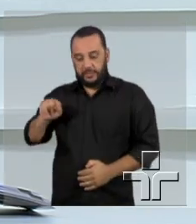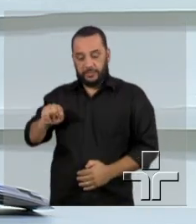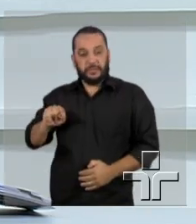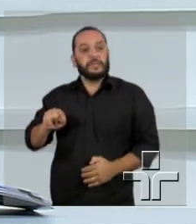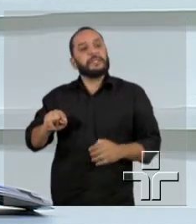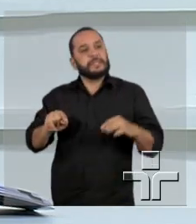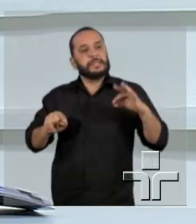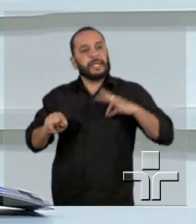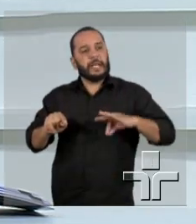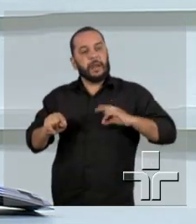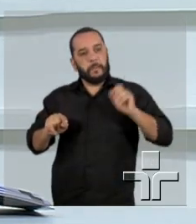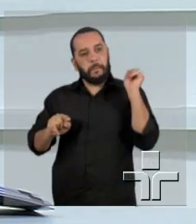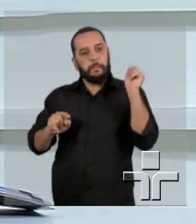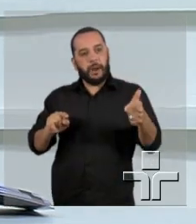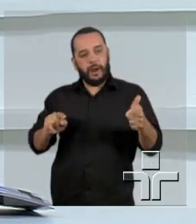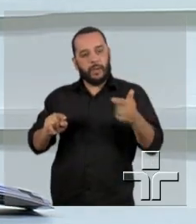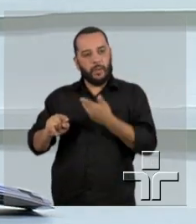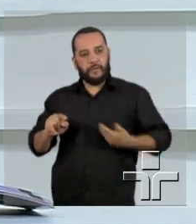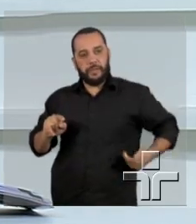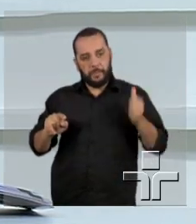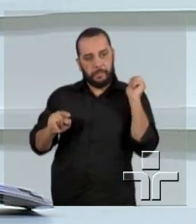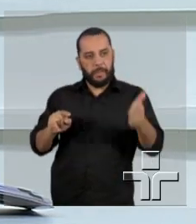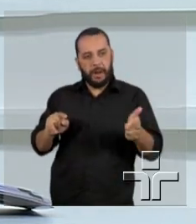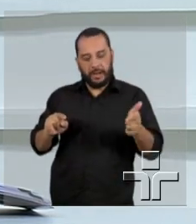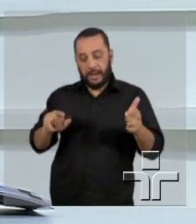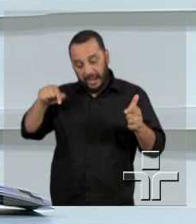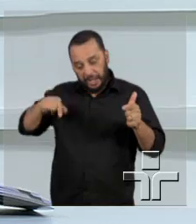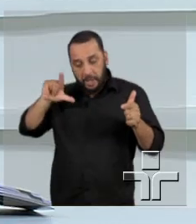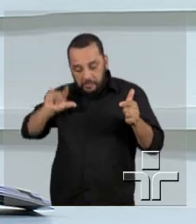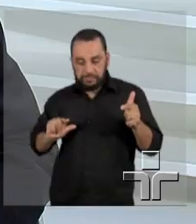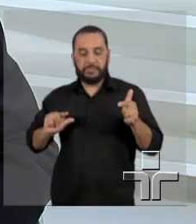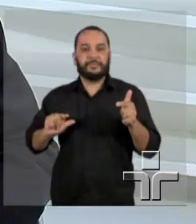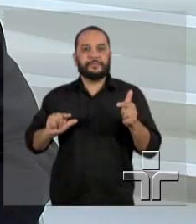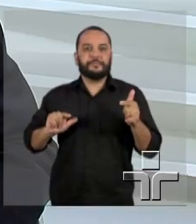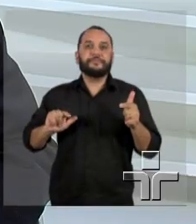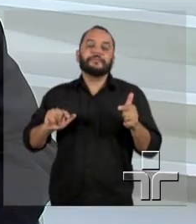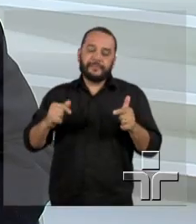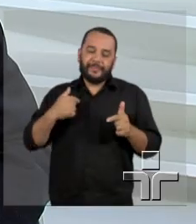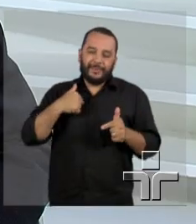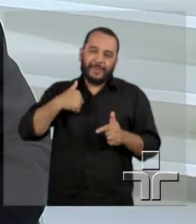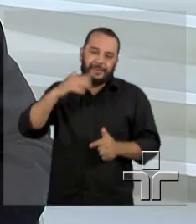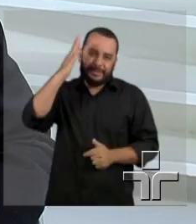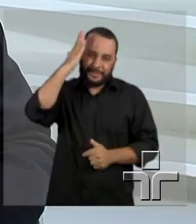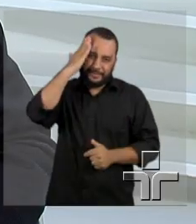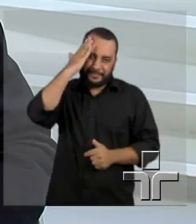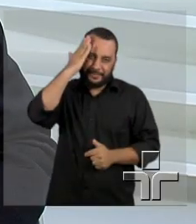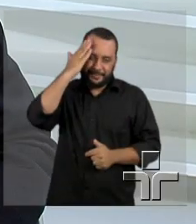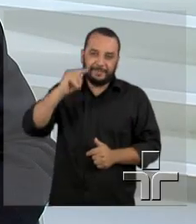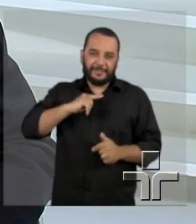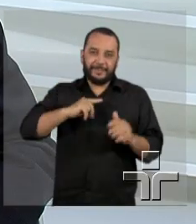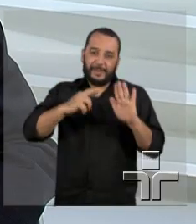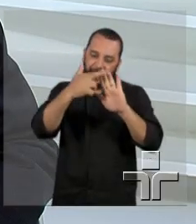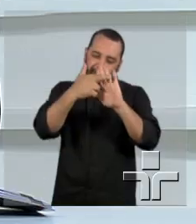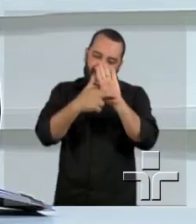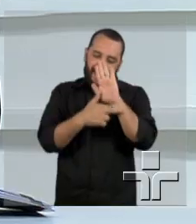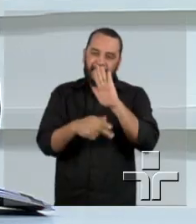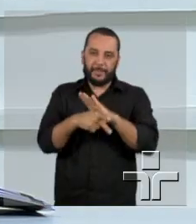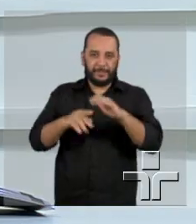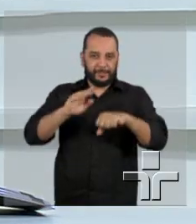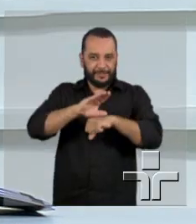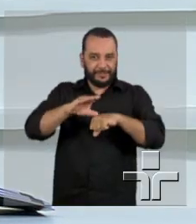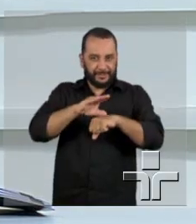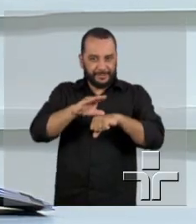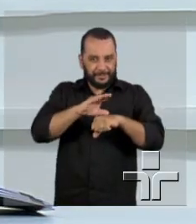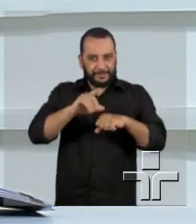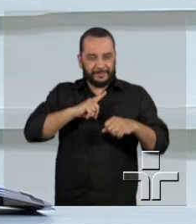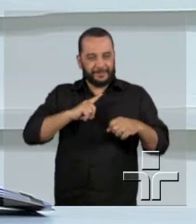governo. Mas nós sabemos, e respeitam, portanto, uma norma constitucional, não é?